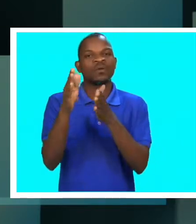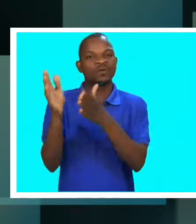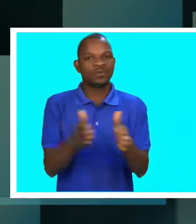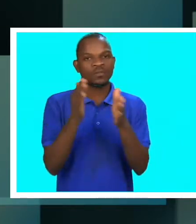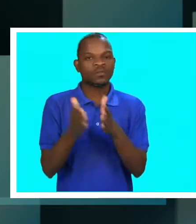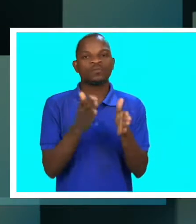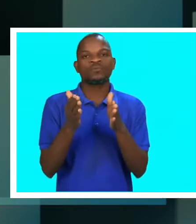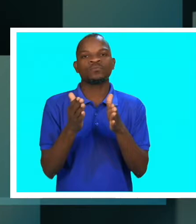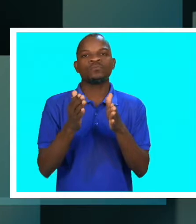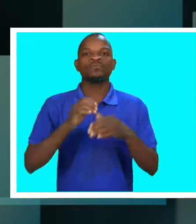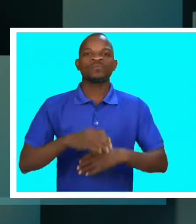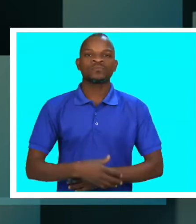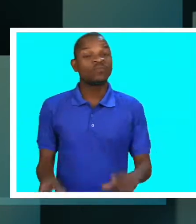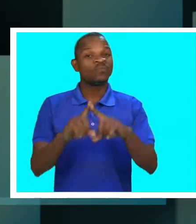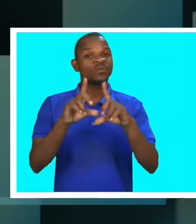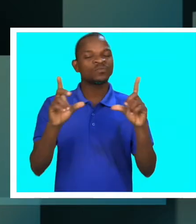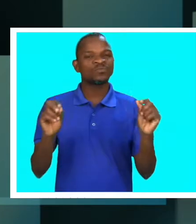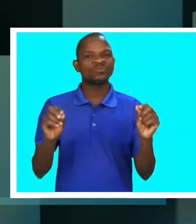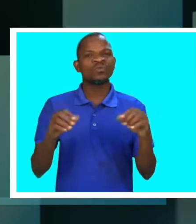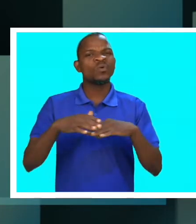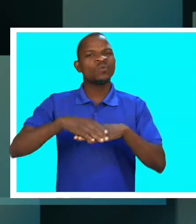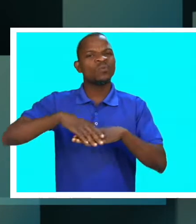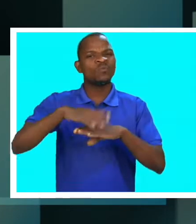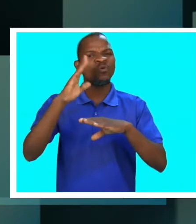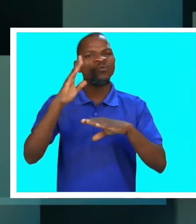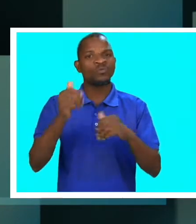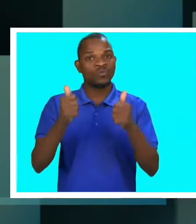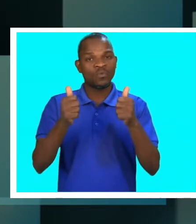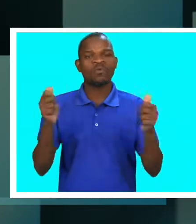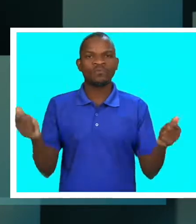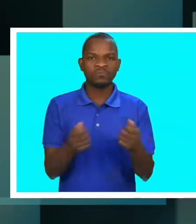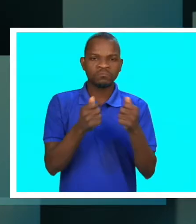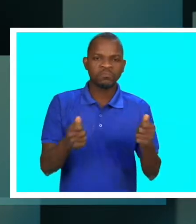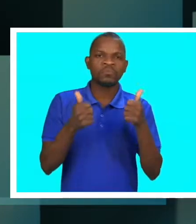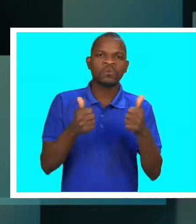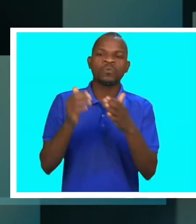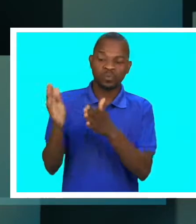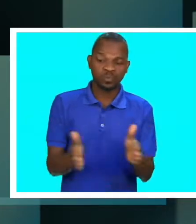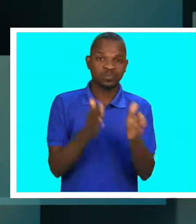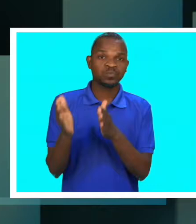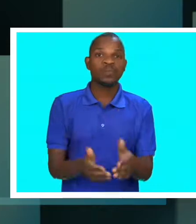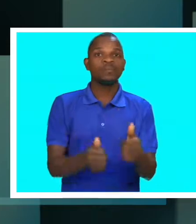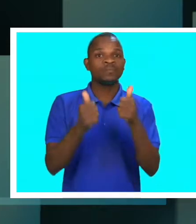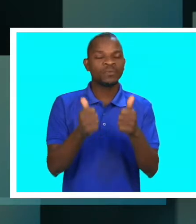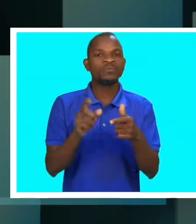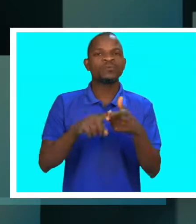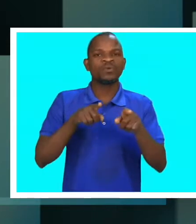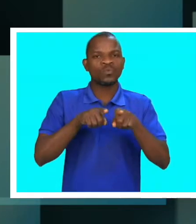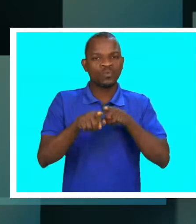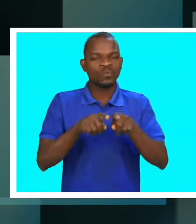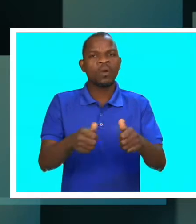do evento. Foi uma coisa espetacular do ponto de vista organizativo, do ponto de vista